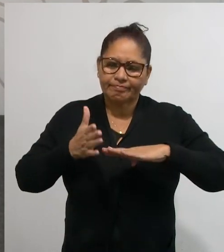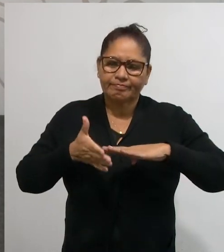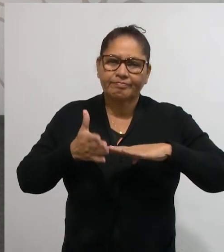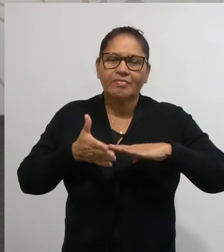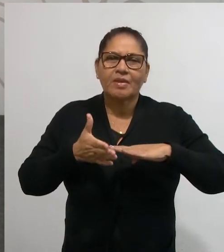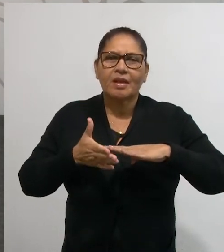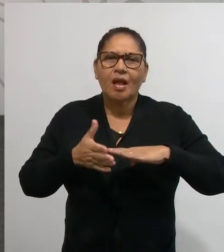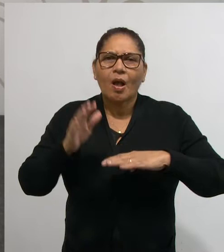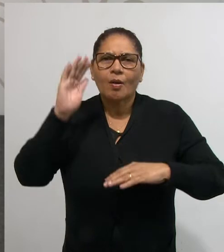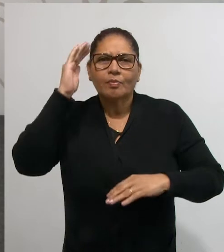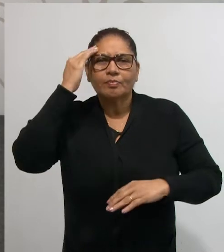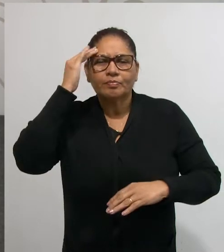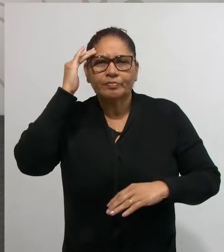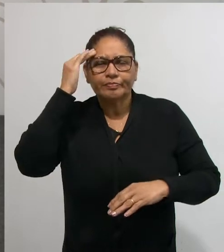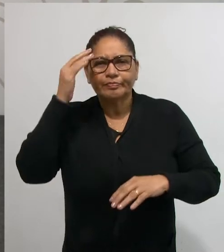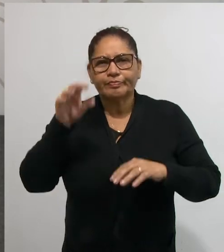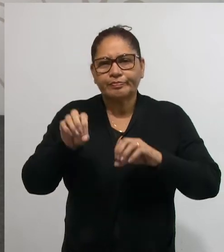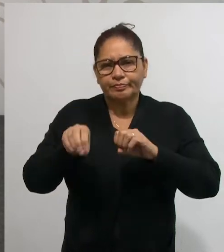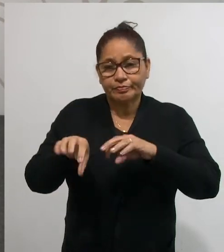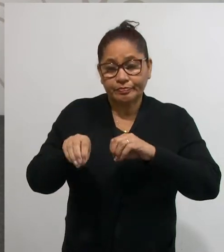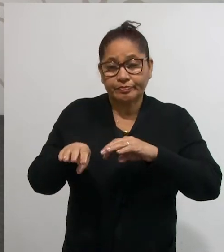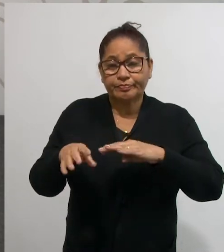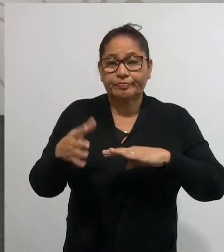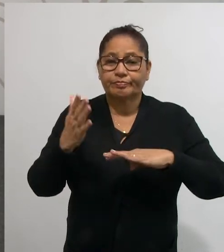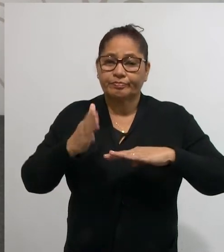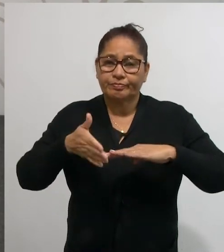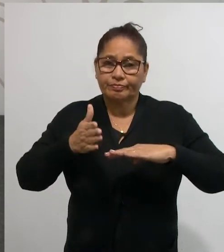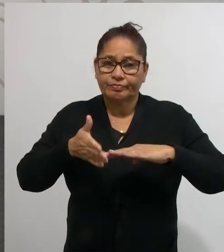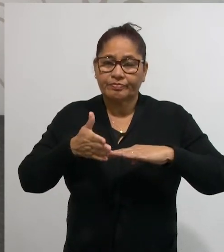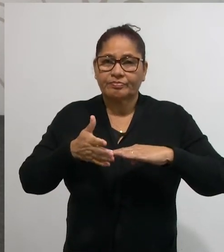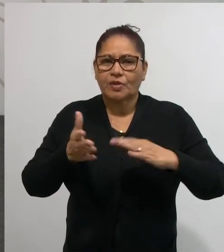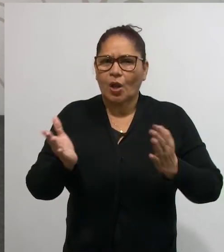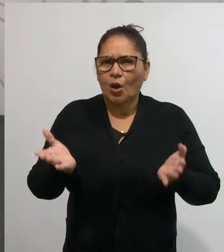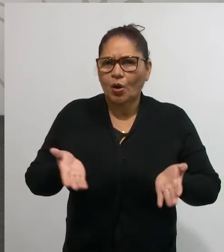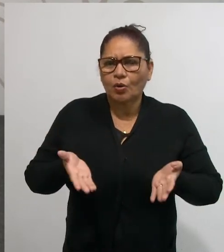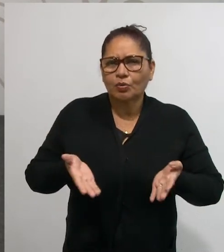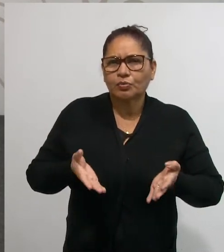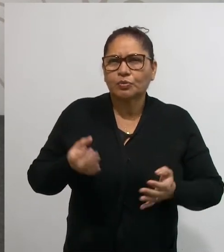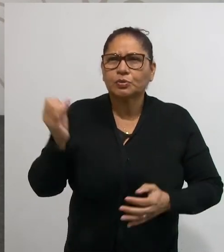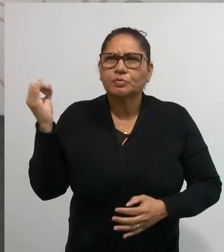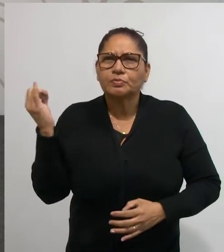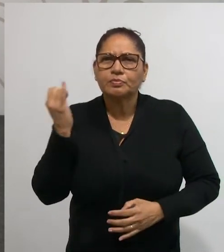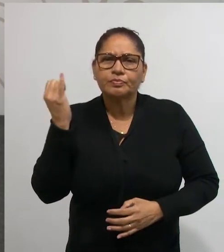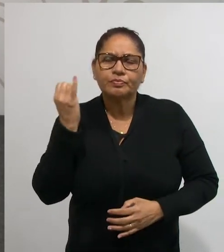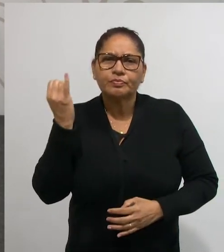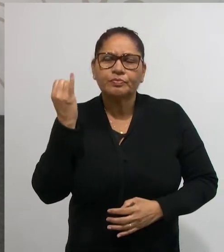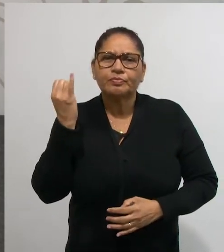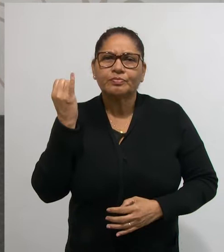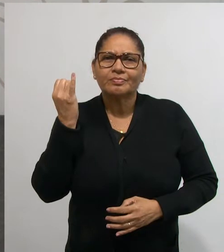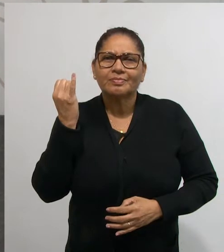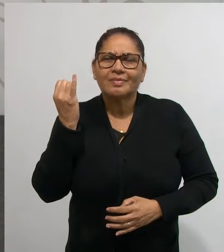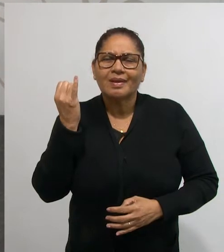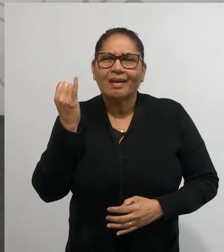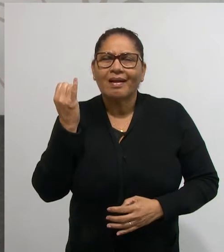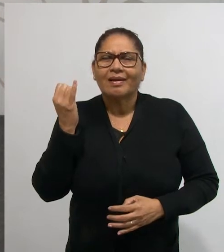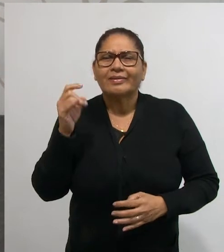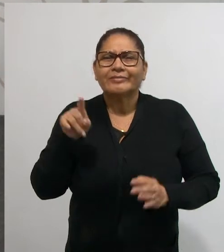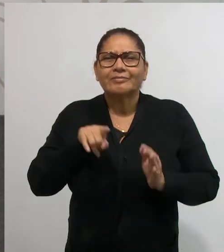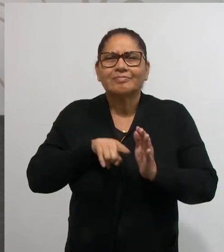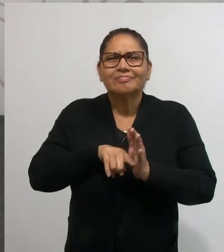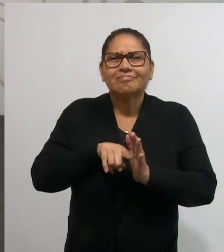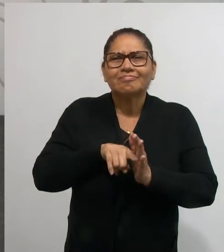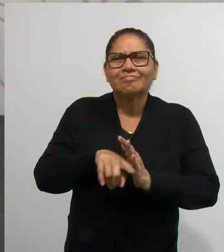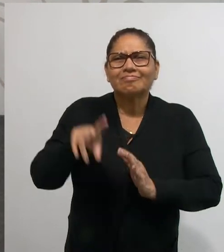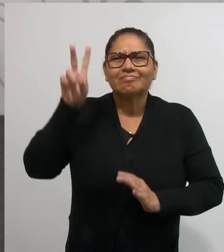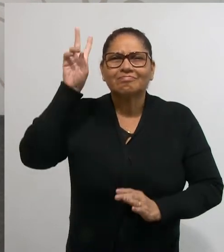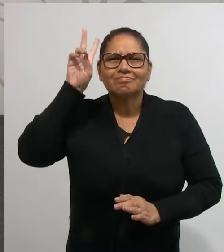Para compreendermos a educação contemporânea, a educação na atualidade, é importante que a gente também faça algum resgate histórico,